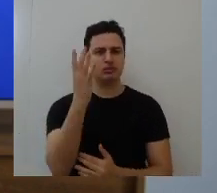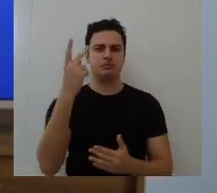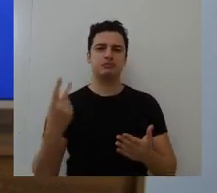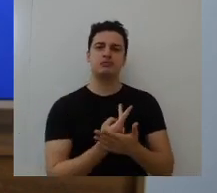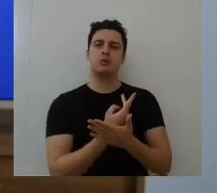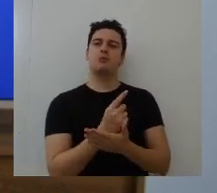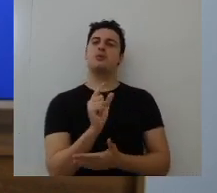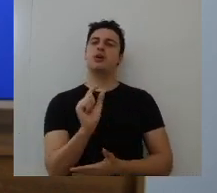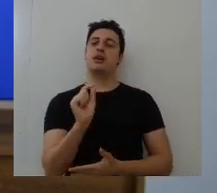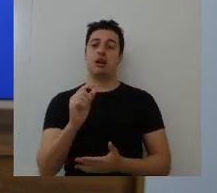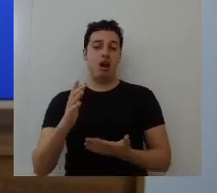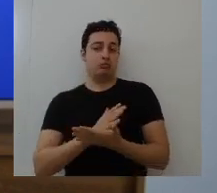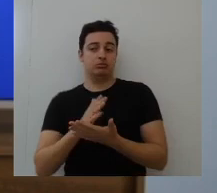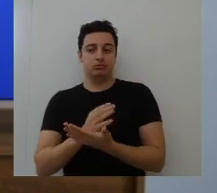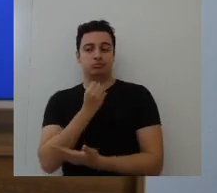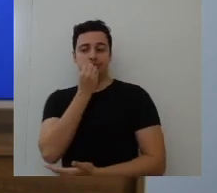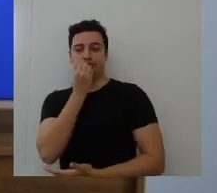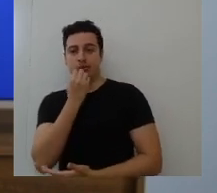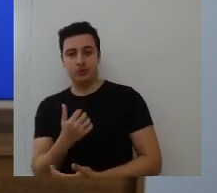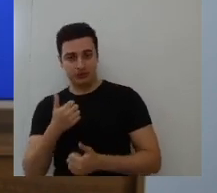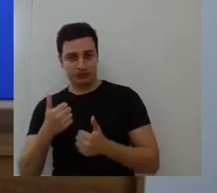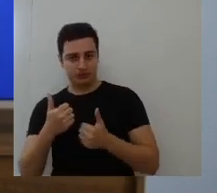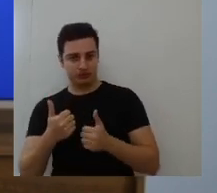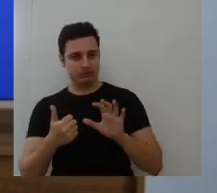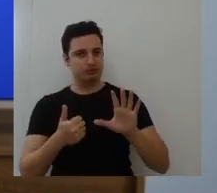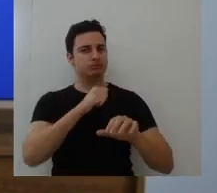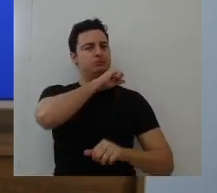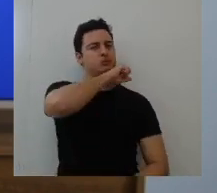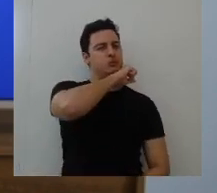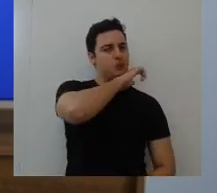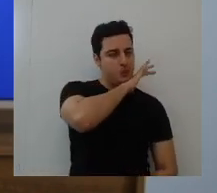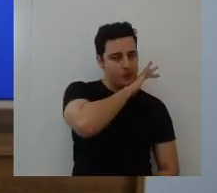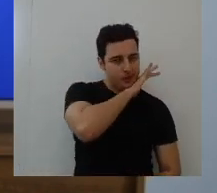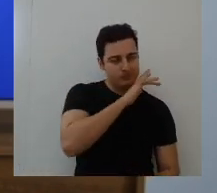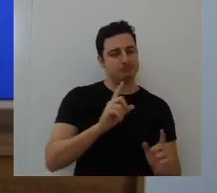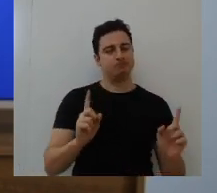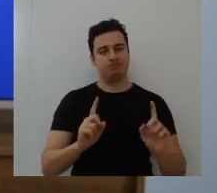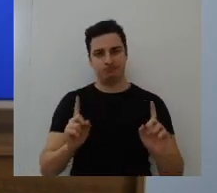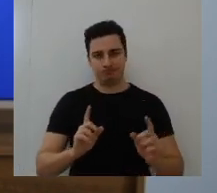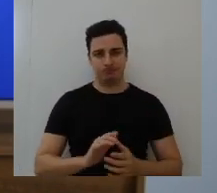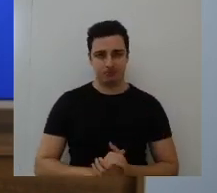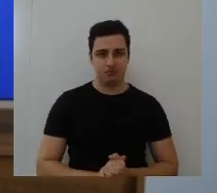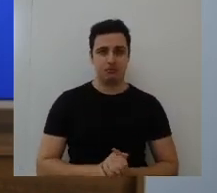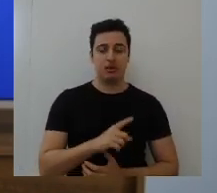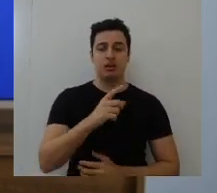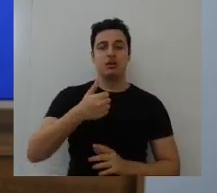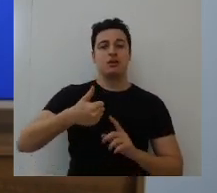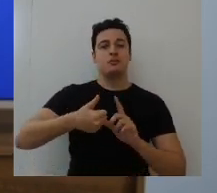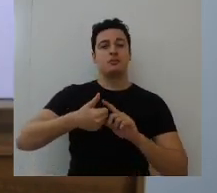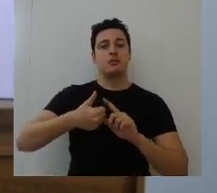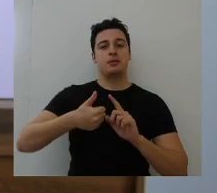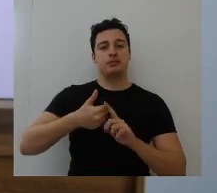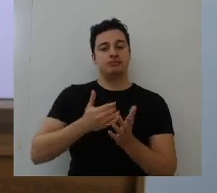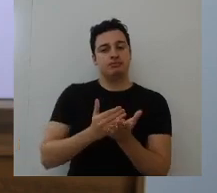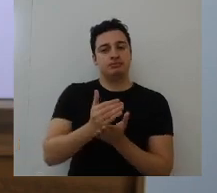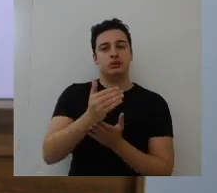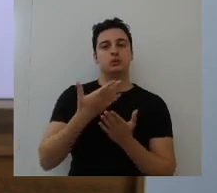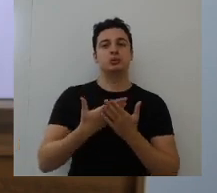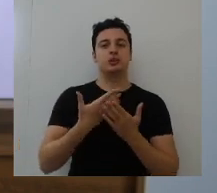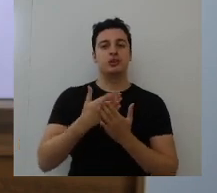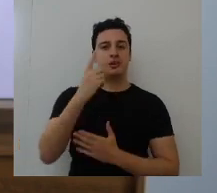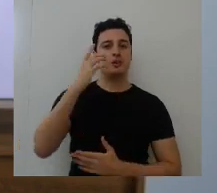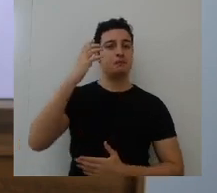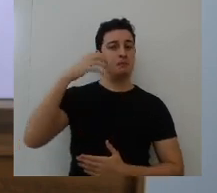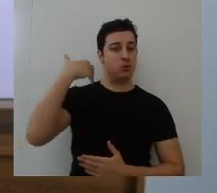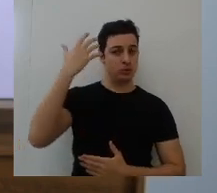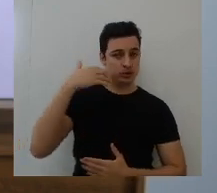e ruins para a questão feminina. Então vamos lá, né? Primeiramente, a gente vai dar uma analisada aqui numa música